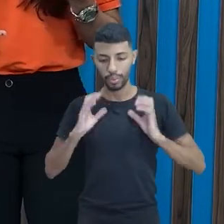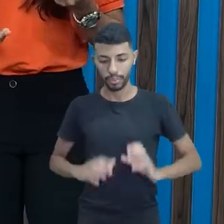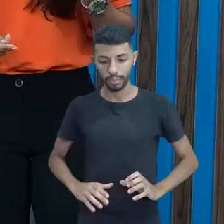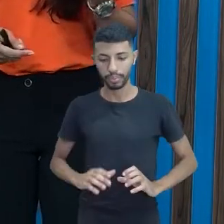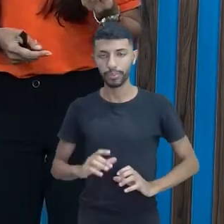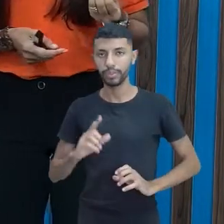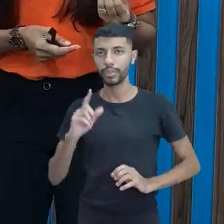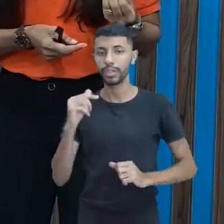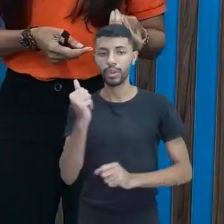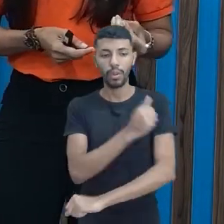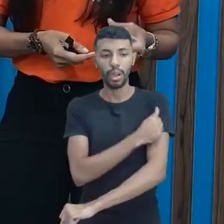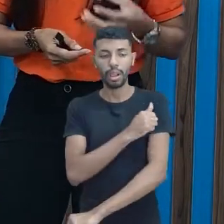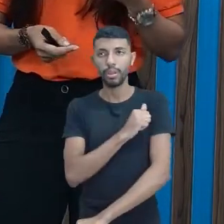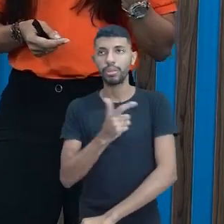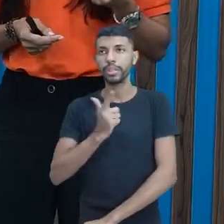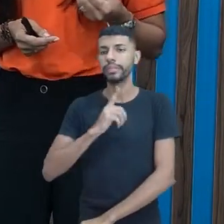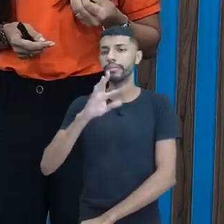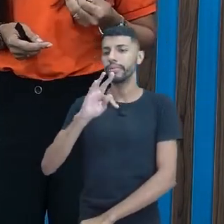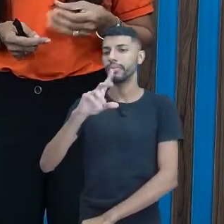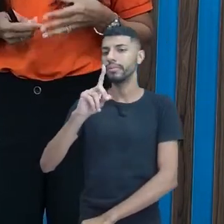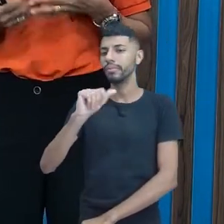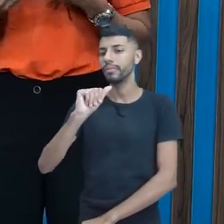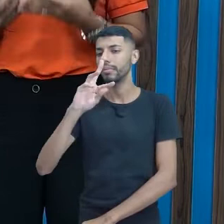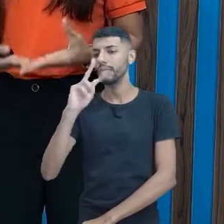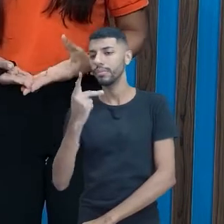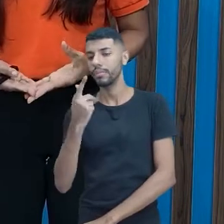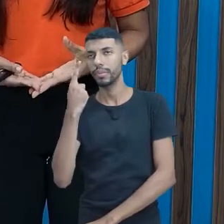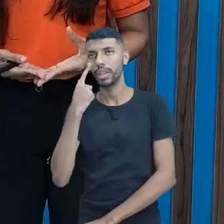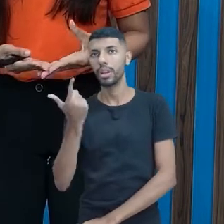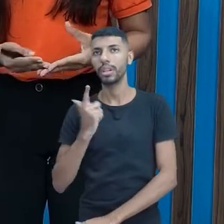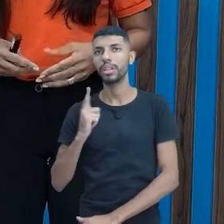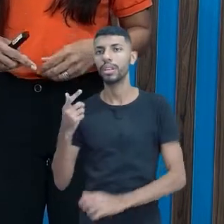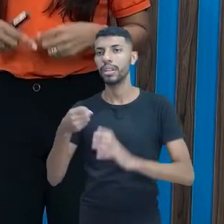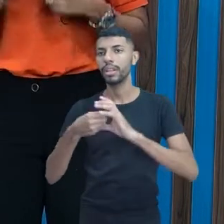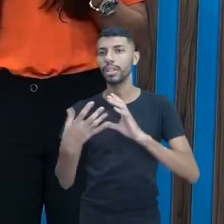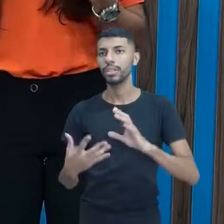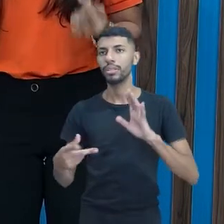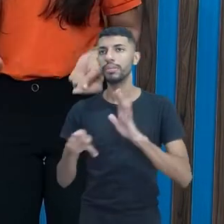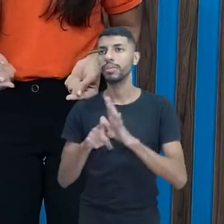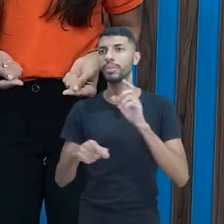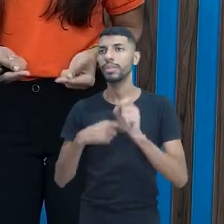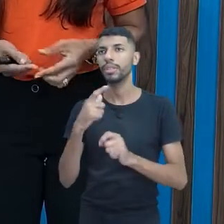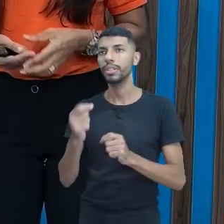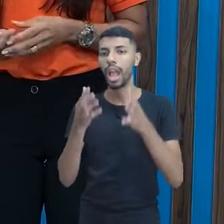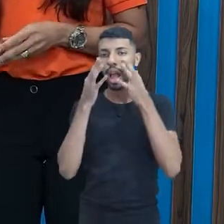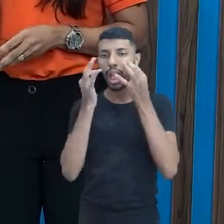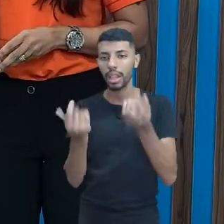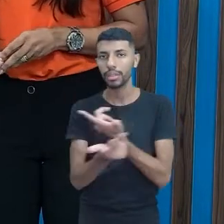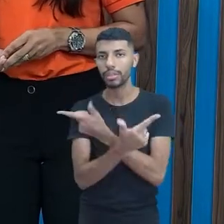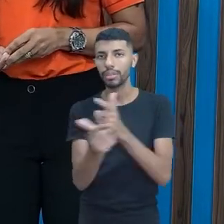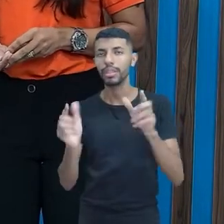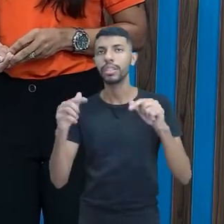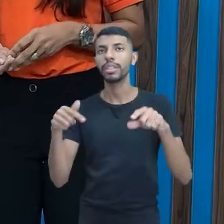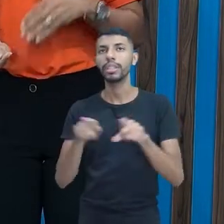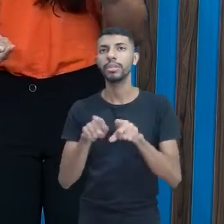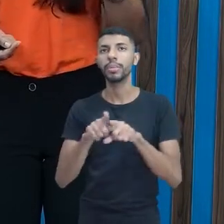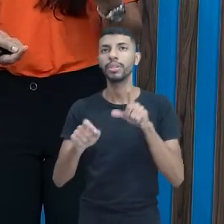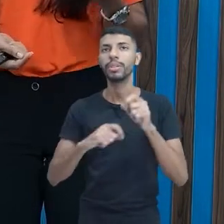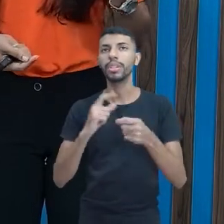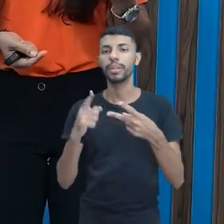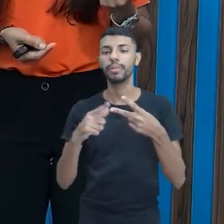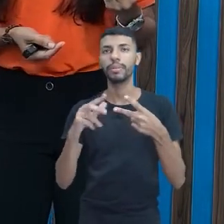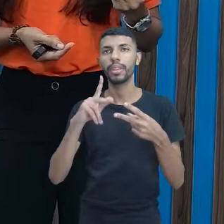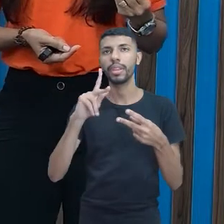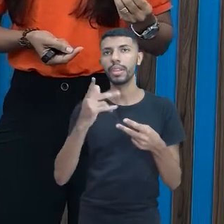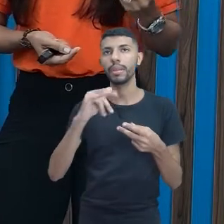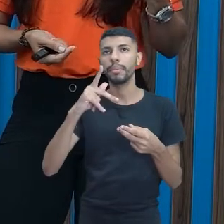no estudante com TDAH, elas se caracterizam pela falta de atenção, hiperatividade e impulsividade. É tanto